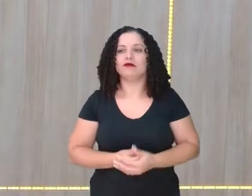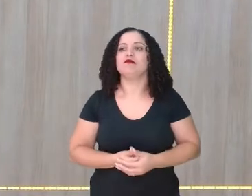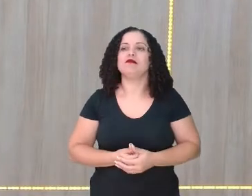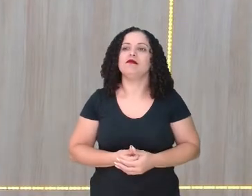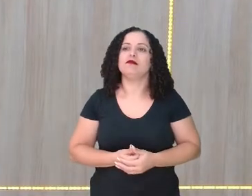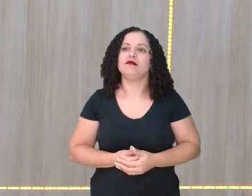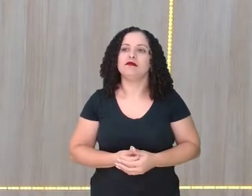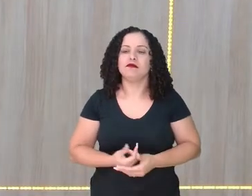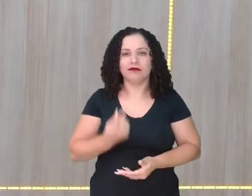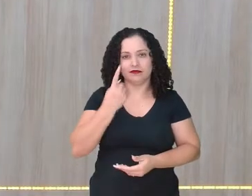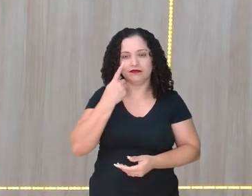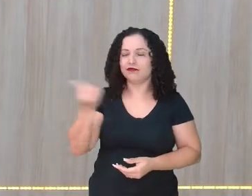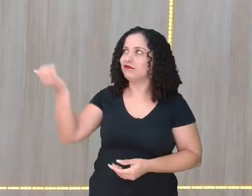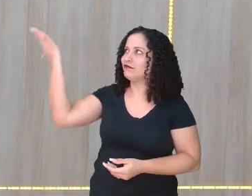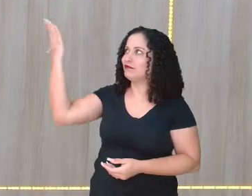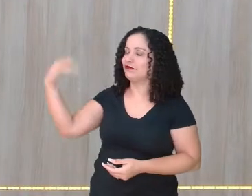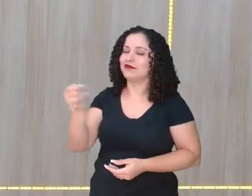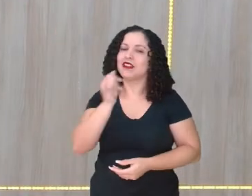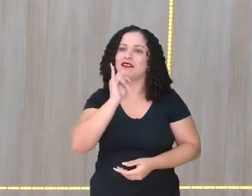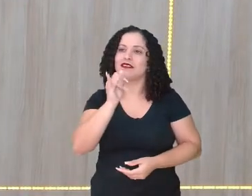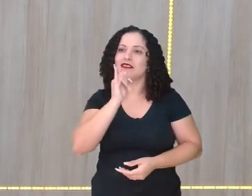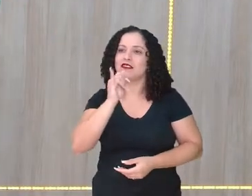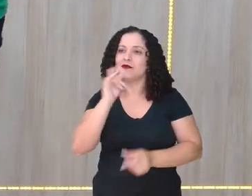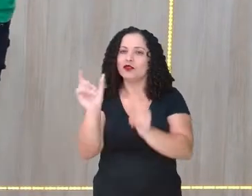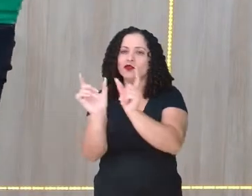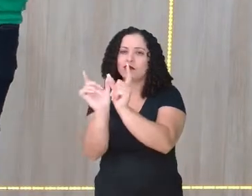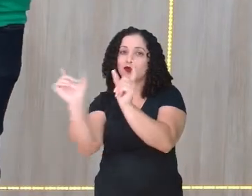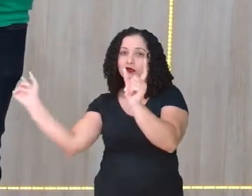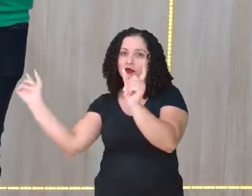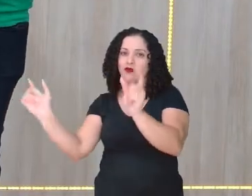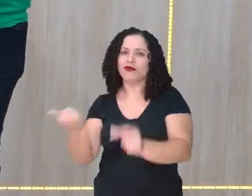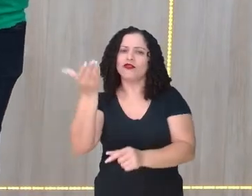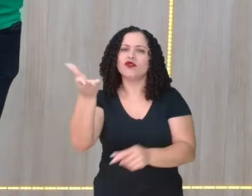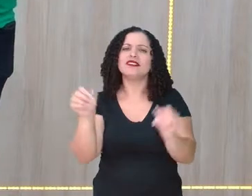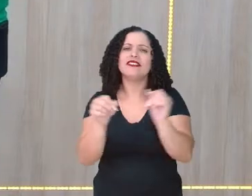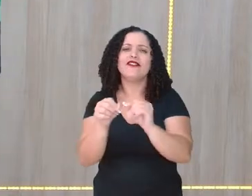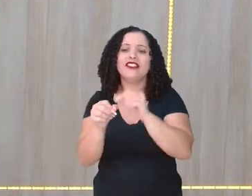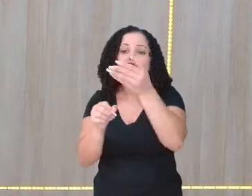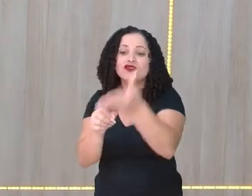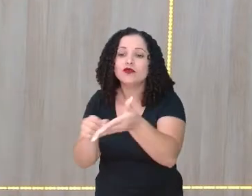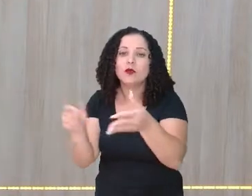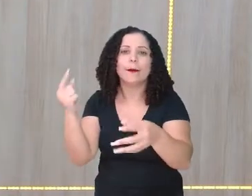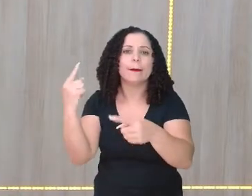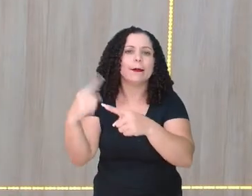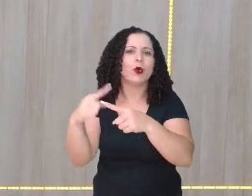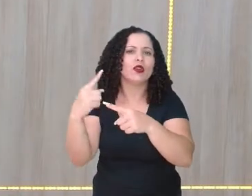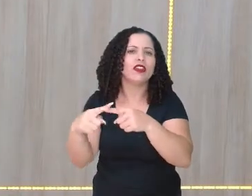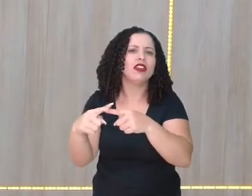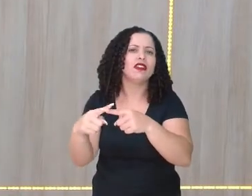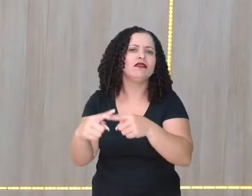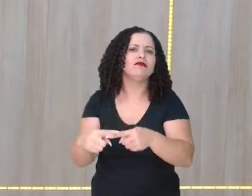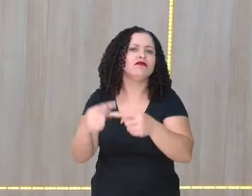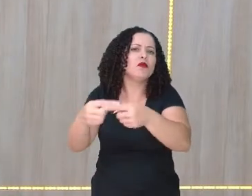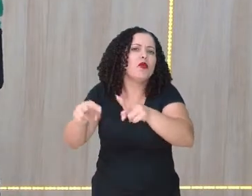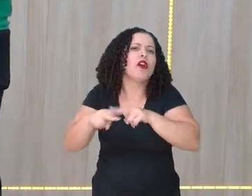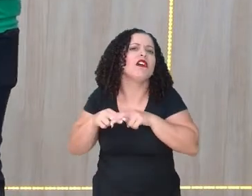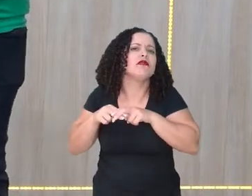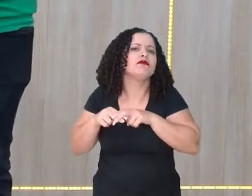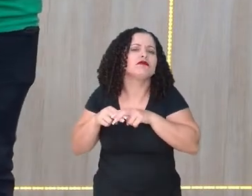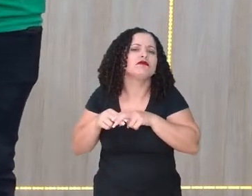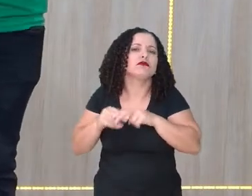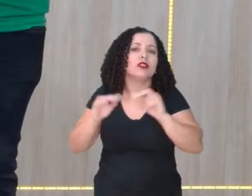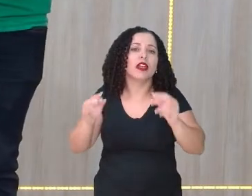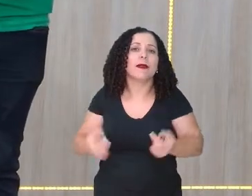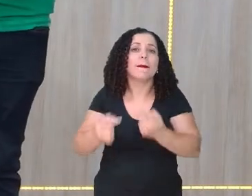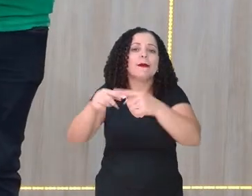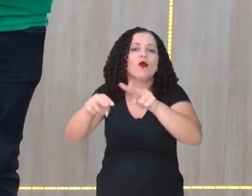What did you do that for? Você fez isso por quê? Você fez isso para quê? Qual era a tua razão? O que te